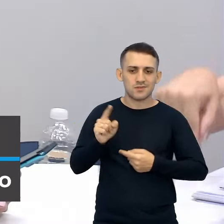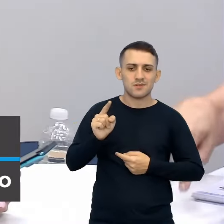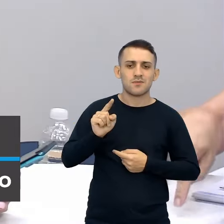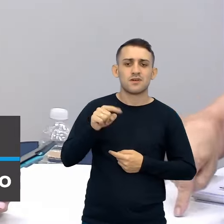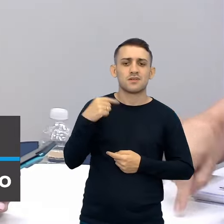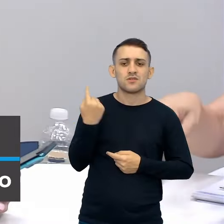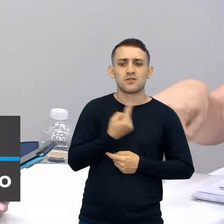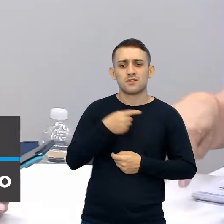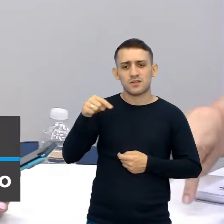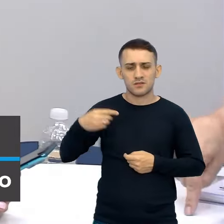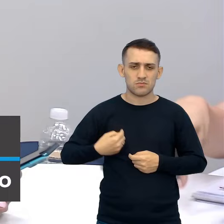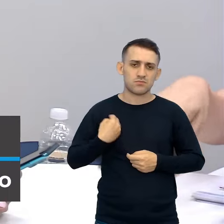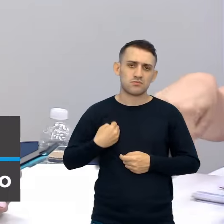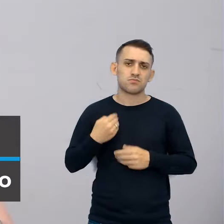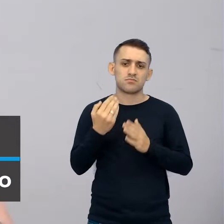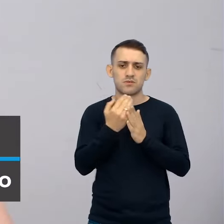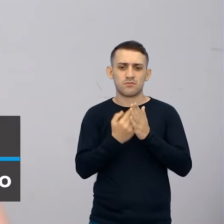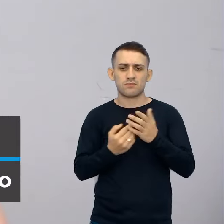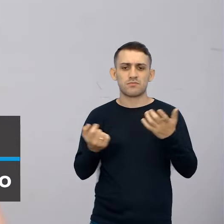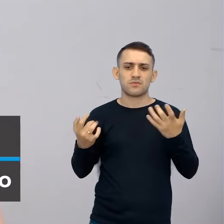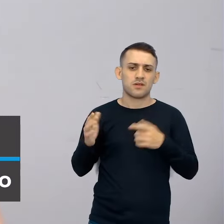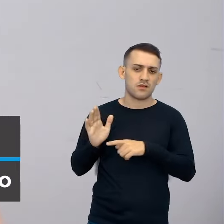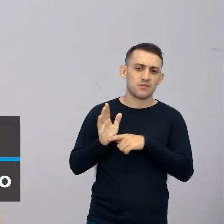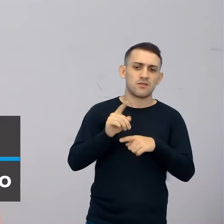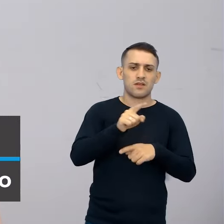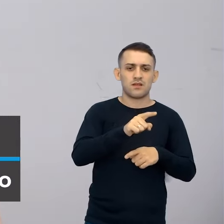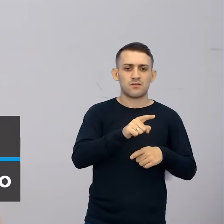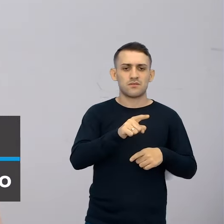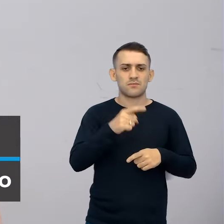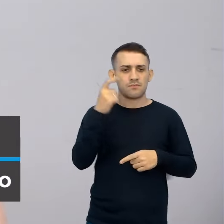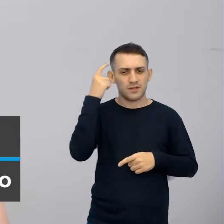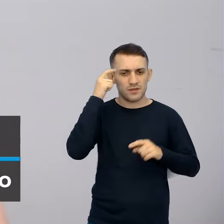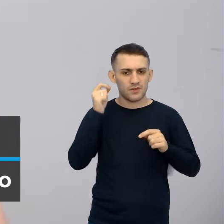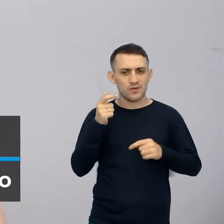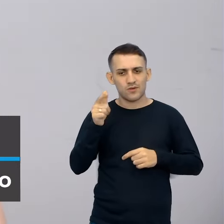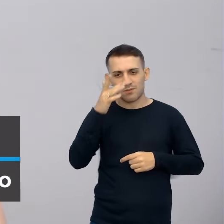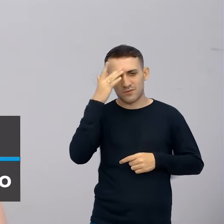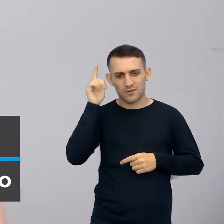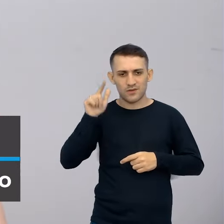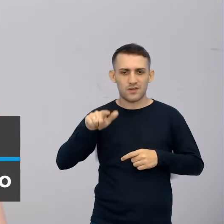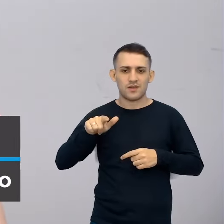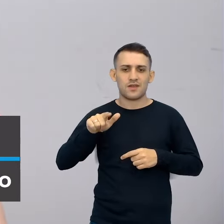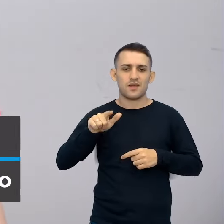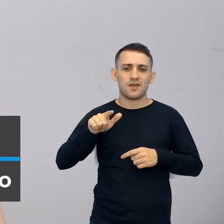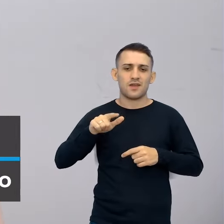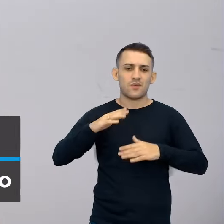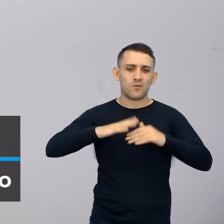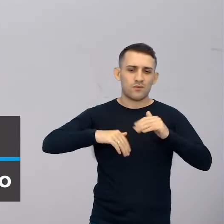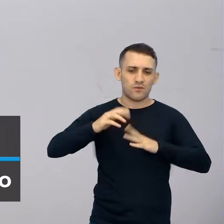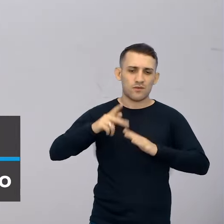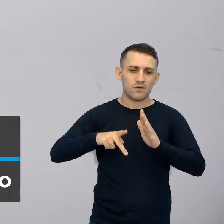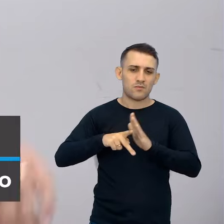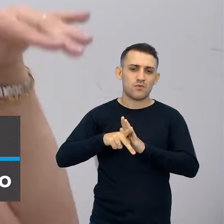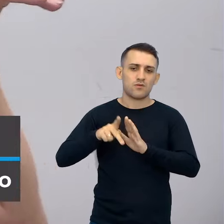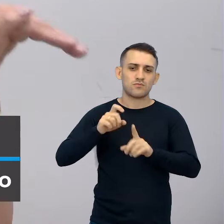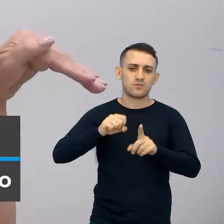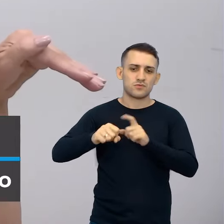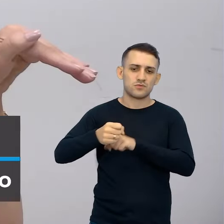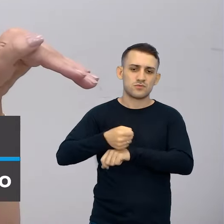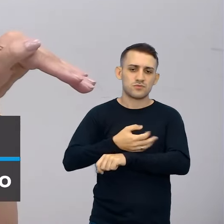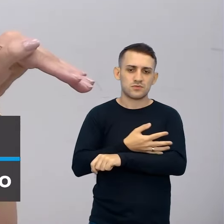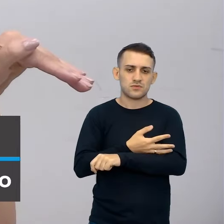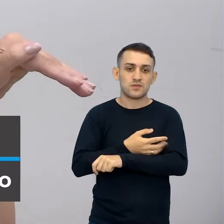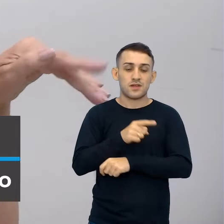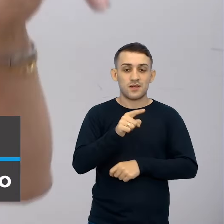a gente está aqui dando um repertório para essa criança, para ela pensar no outro, que é a competência socioemocional. Veja, ele está aqui no Brasil, uma criança